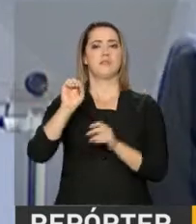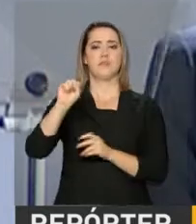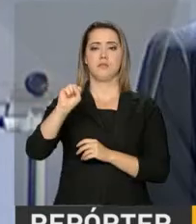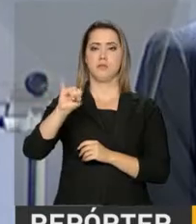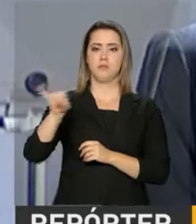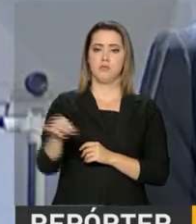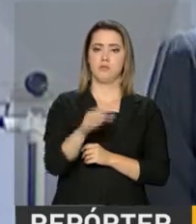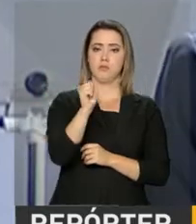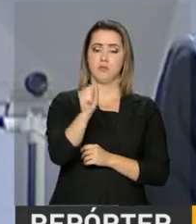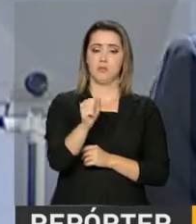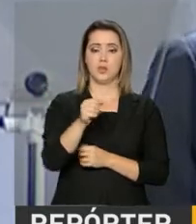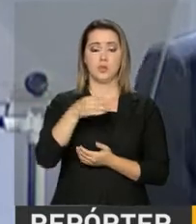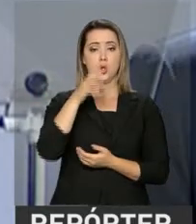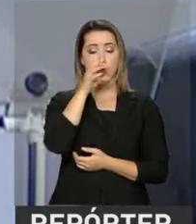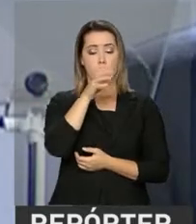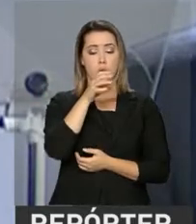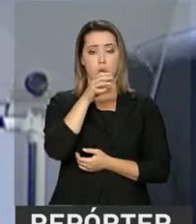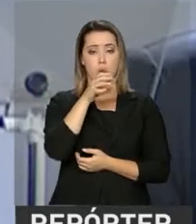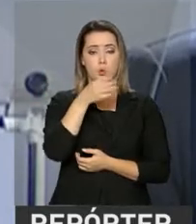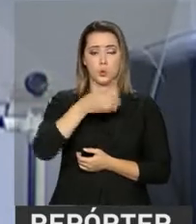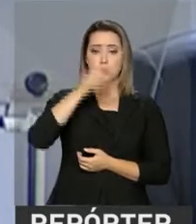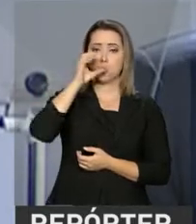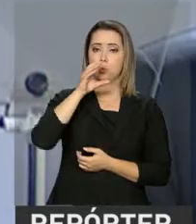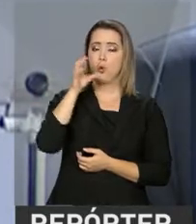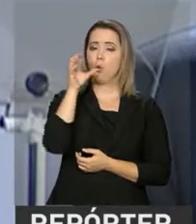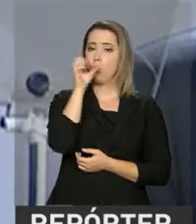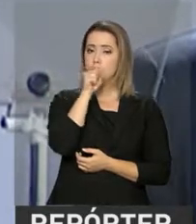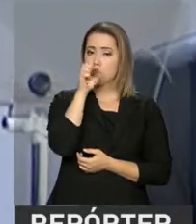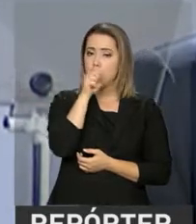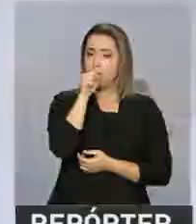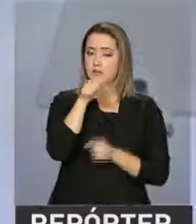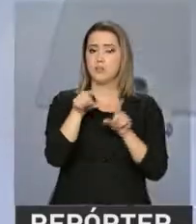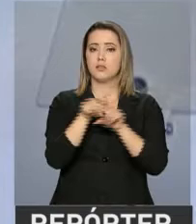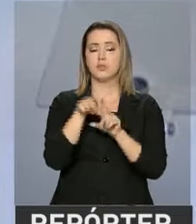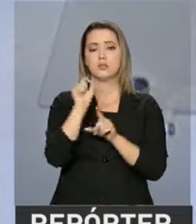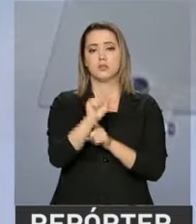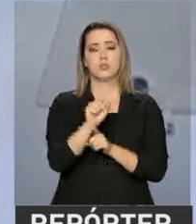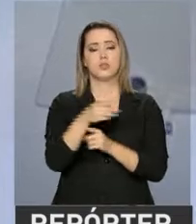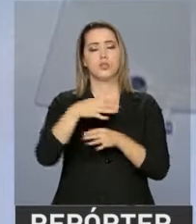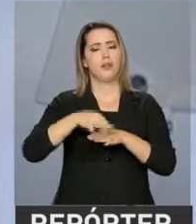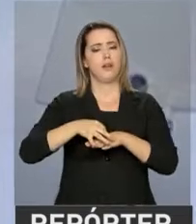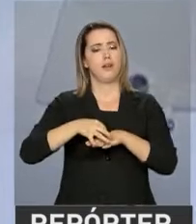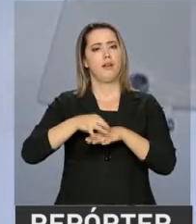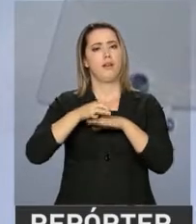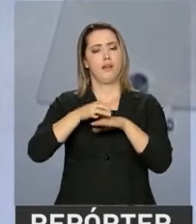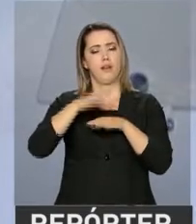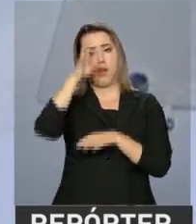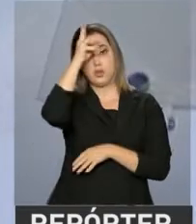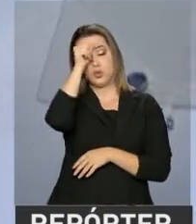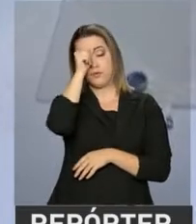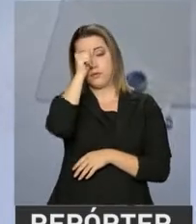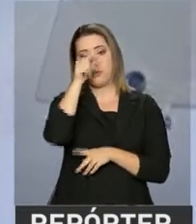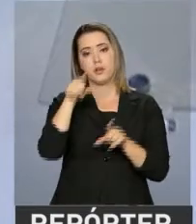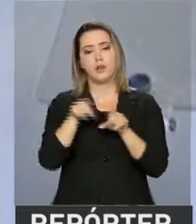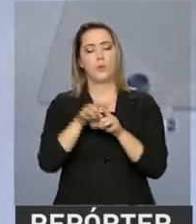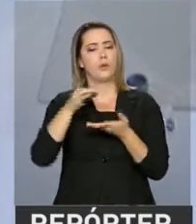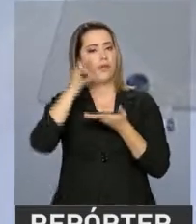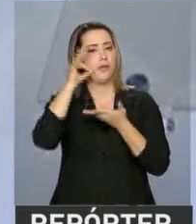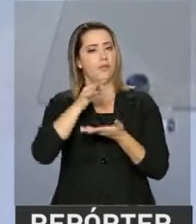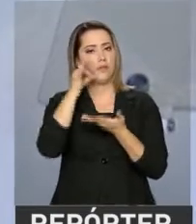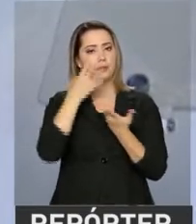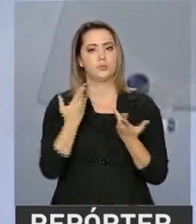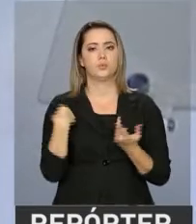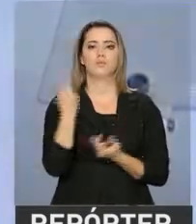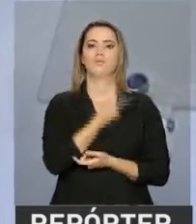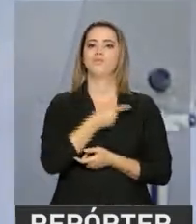laranja, de açúcar, de café e carne de frango. Eu posso afirmar aqui que o agronegócio é o propósito